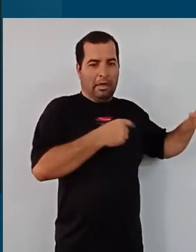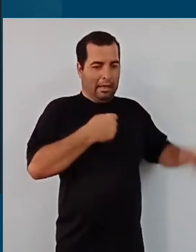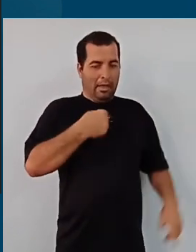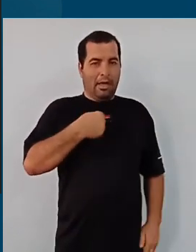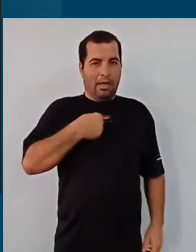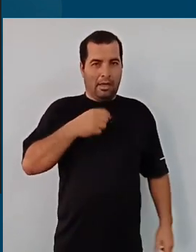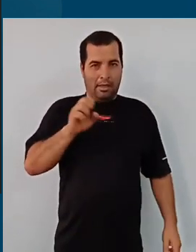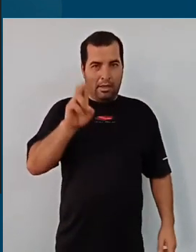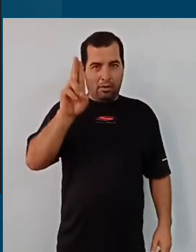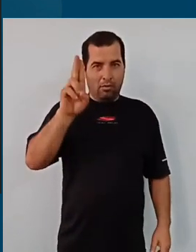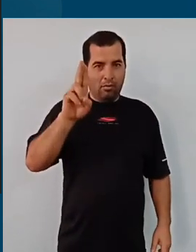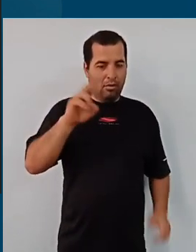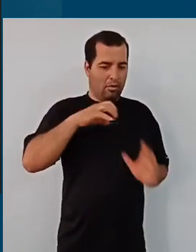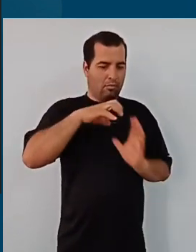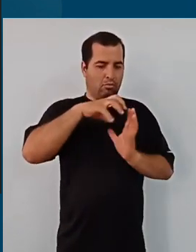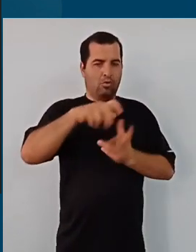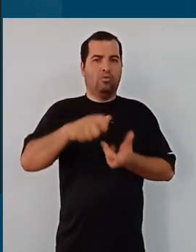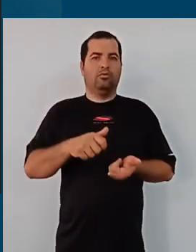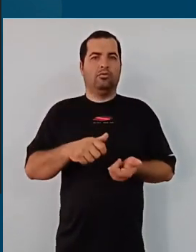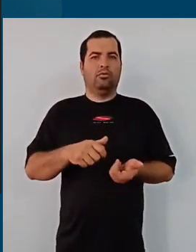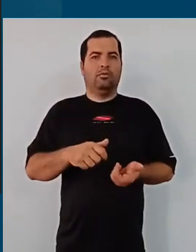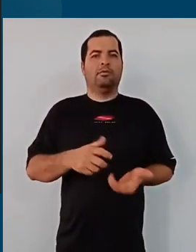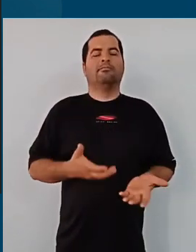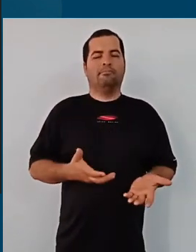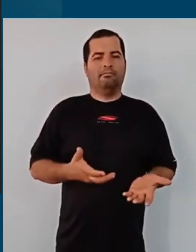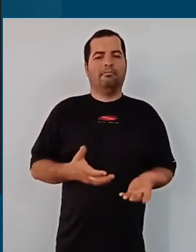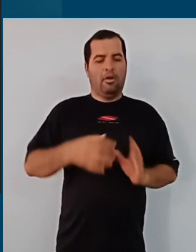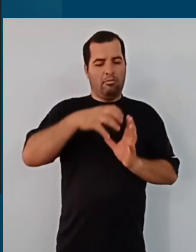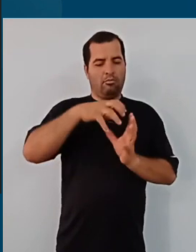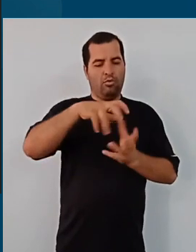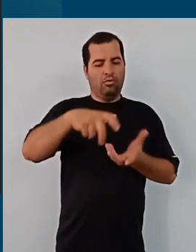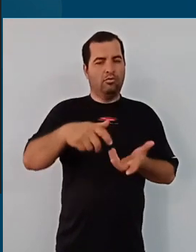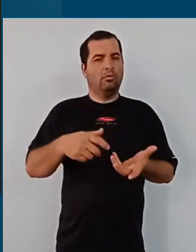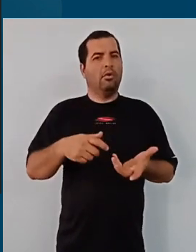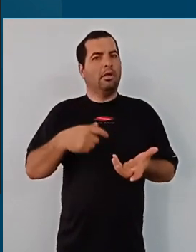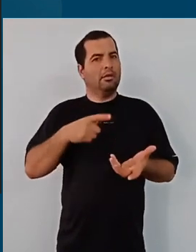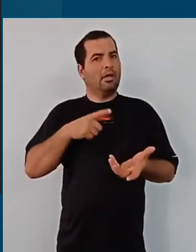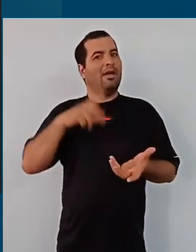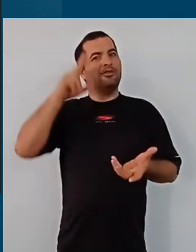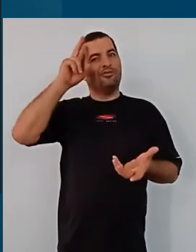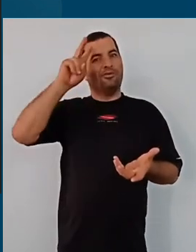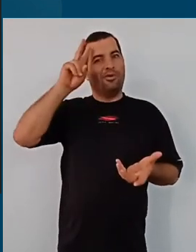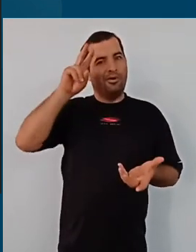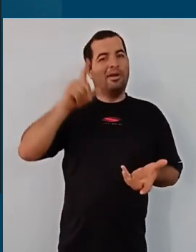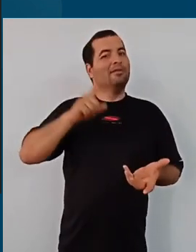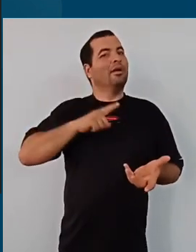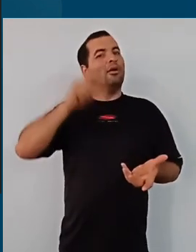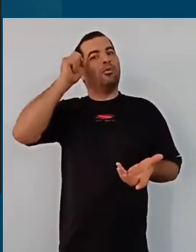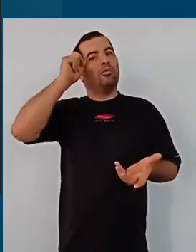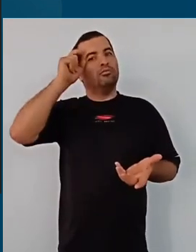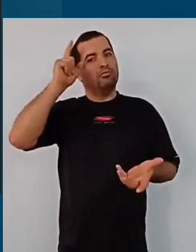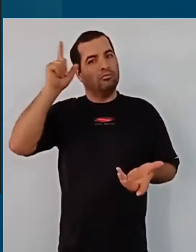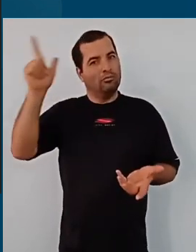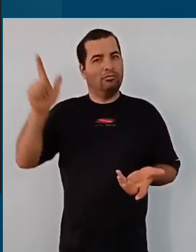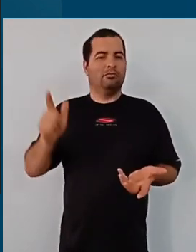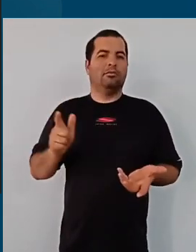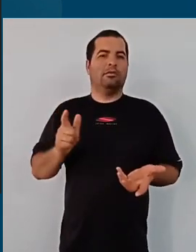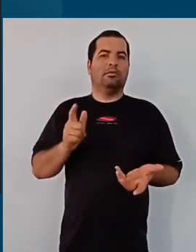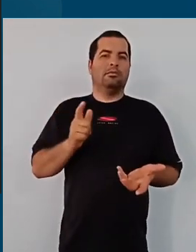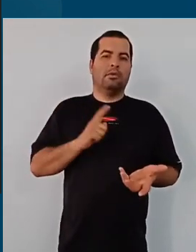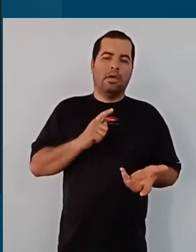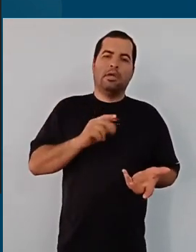eu no mundo, nesse mundo histórico e cultural, mas que contém